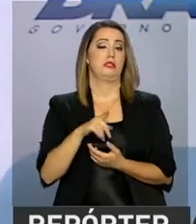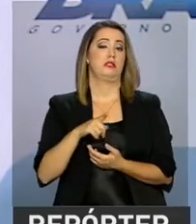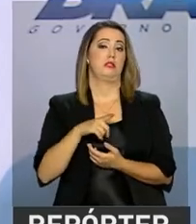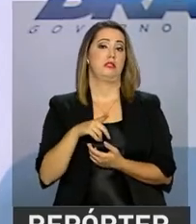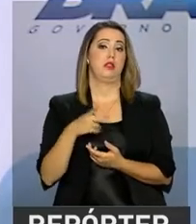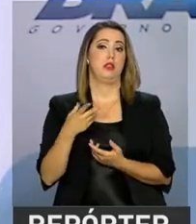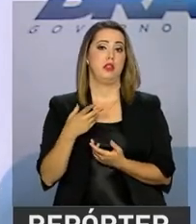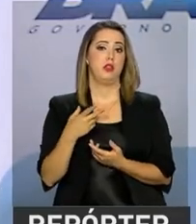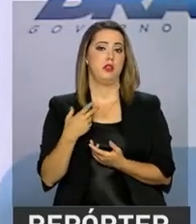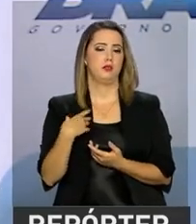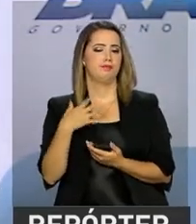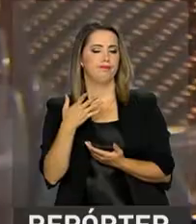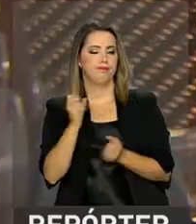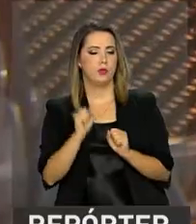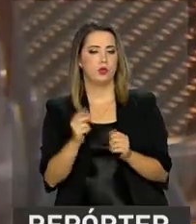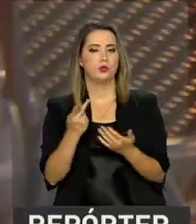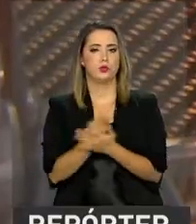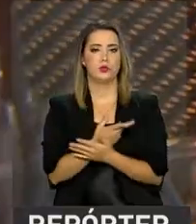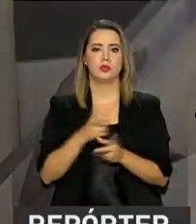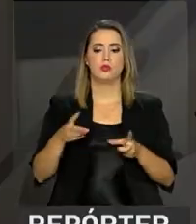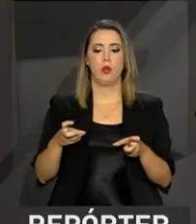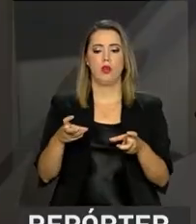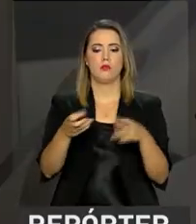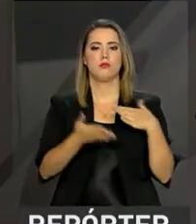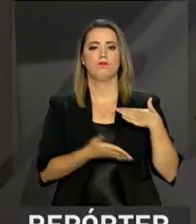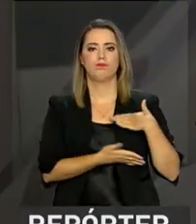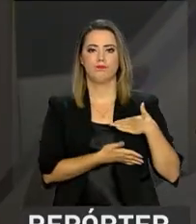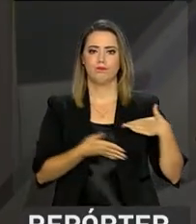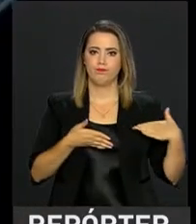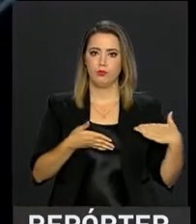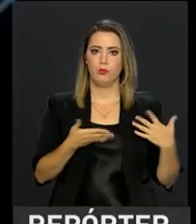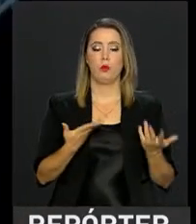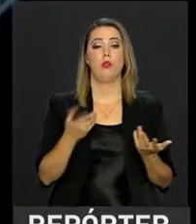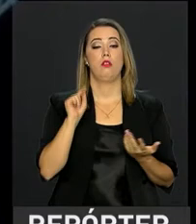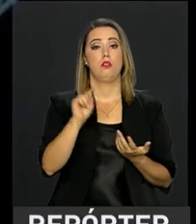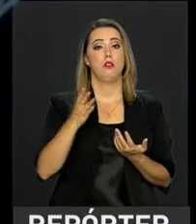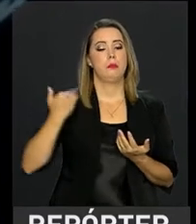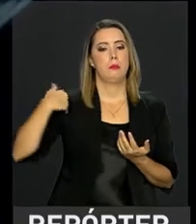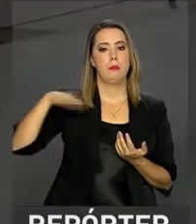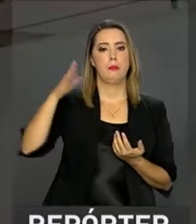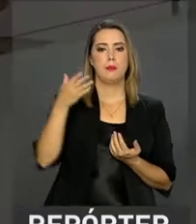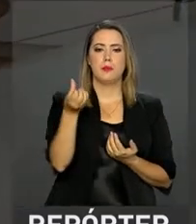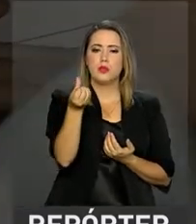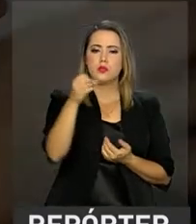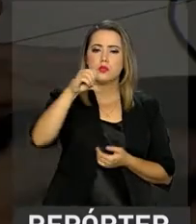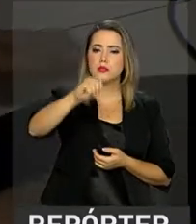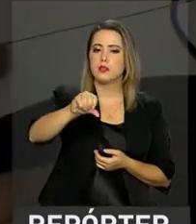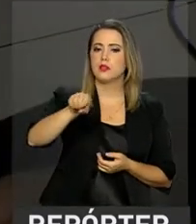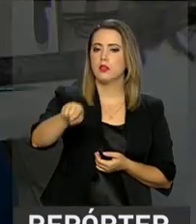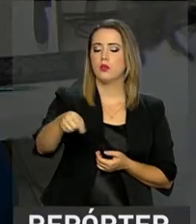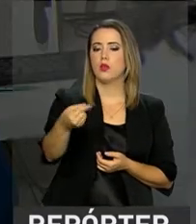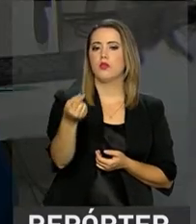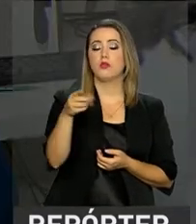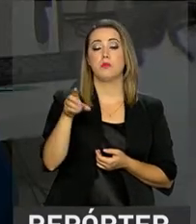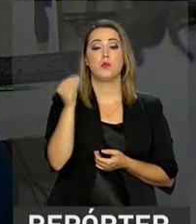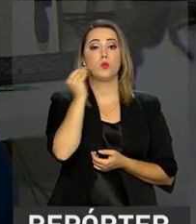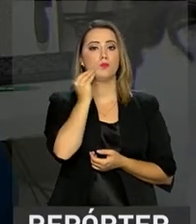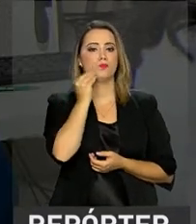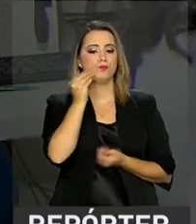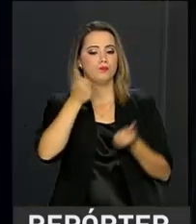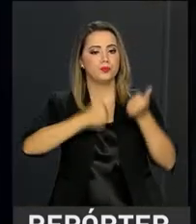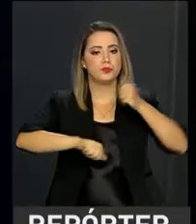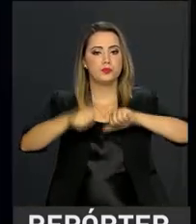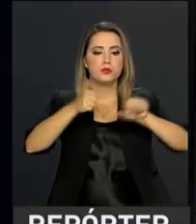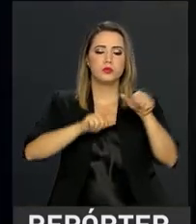existe sobre casos de câncer de mama em 2016 foram feitos mais de 69 mil exames auxiliares no